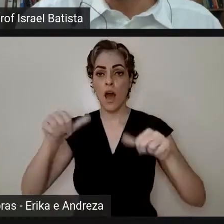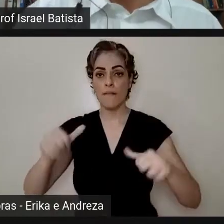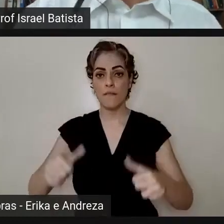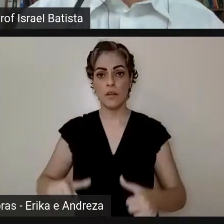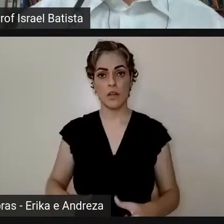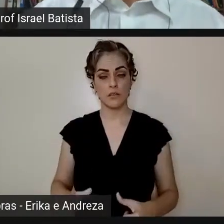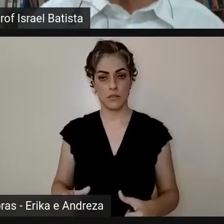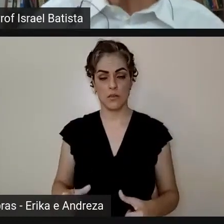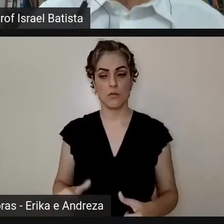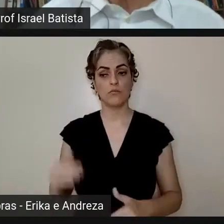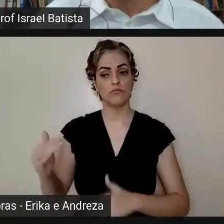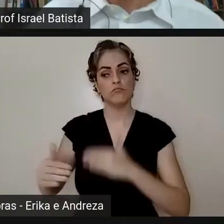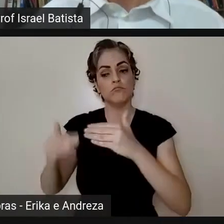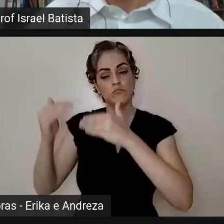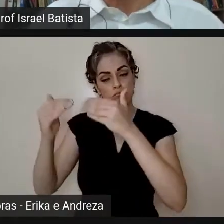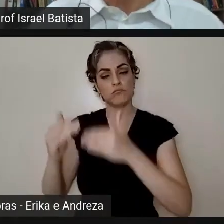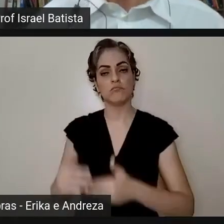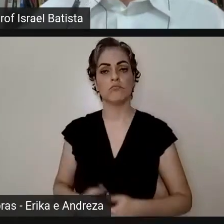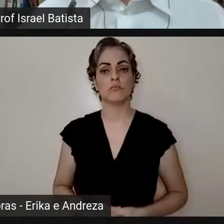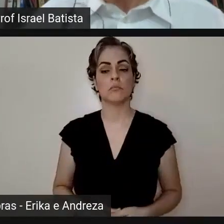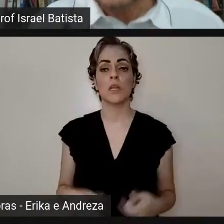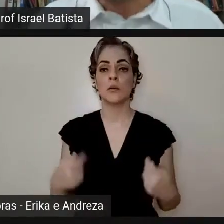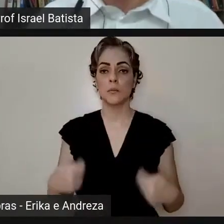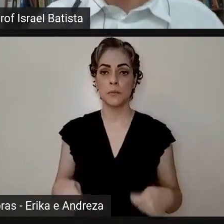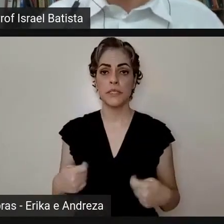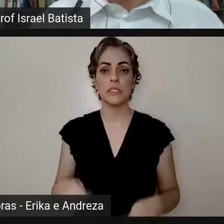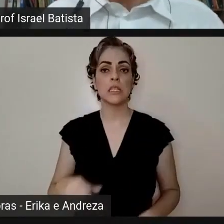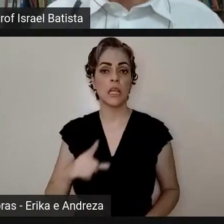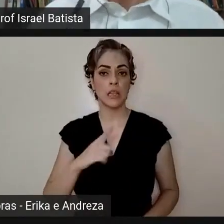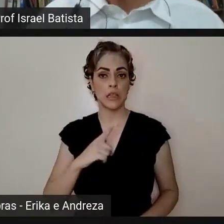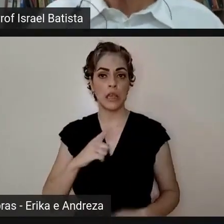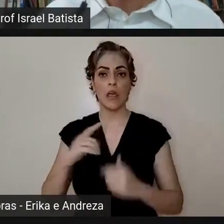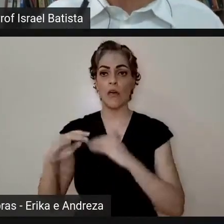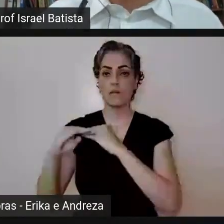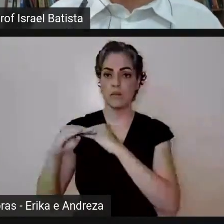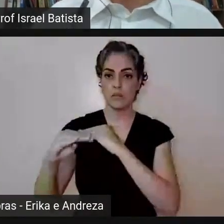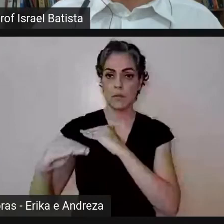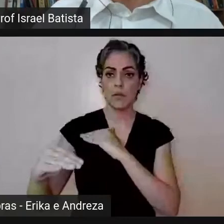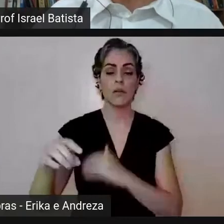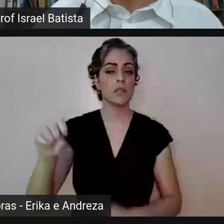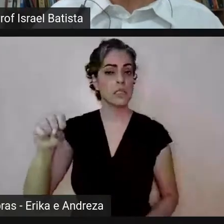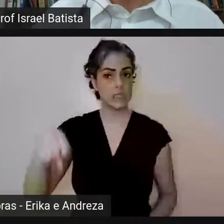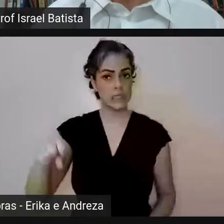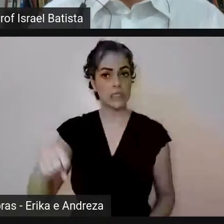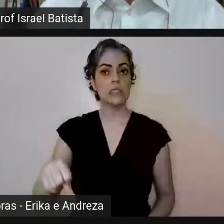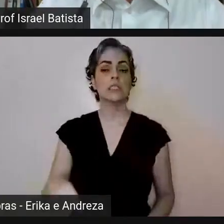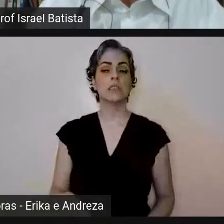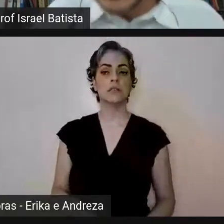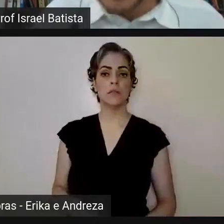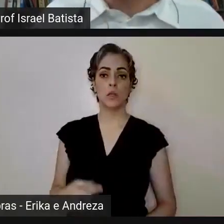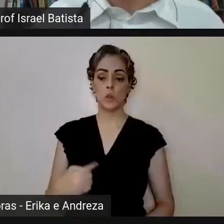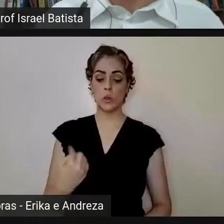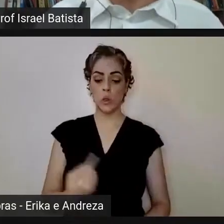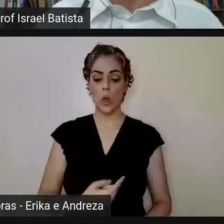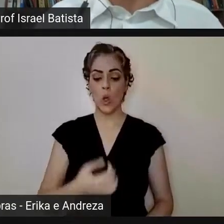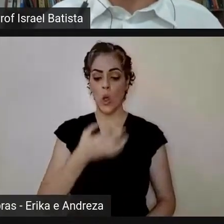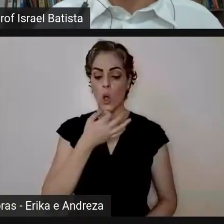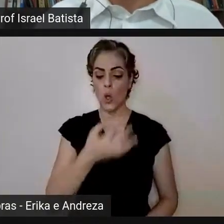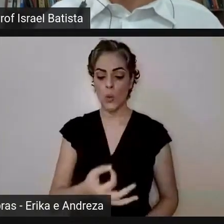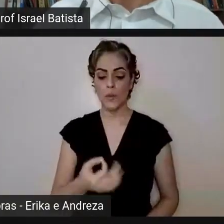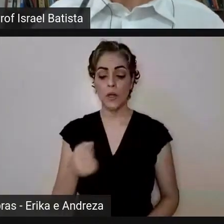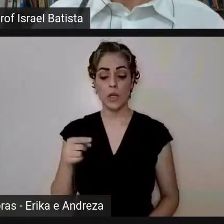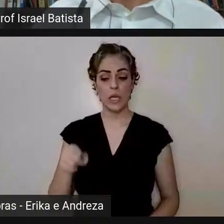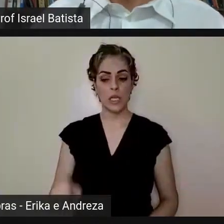desempenho. Então, tem que ter estabilidade, sim. A Frente Servir Brasil entende que isso é